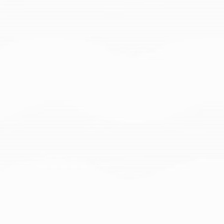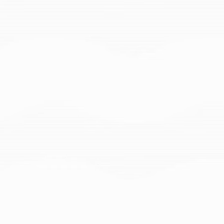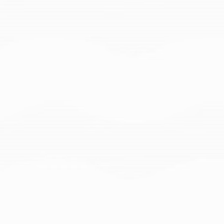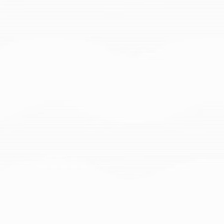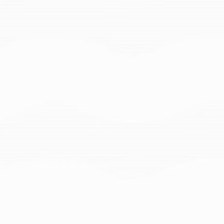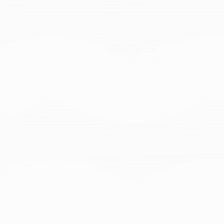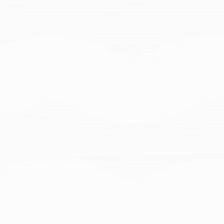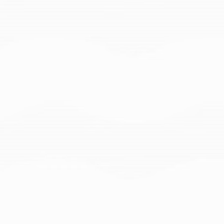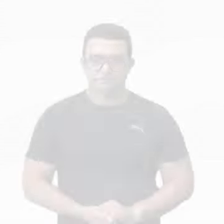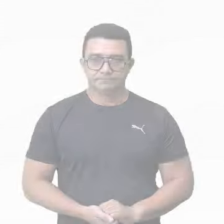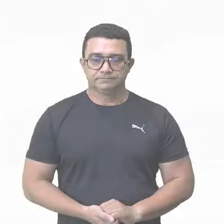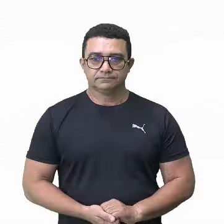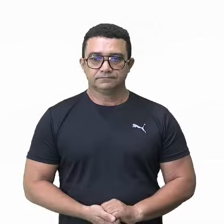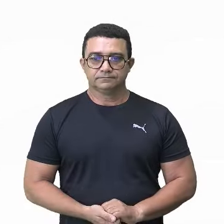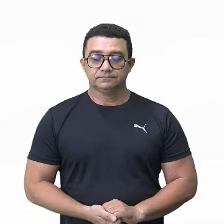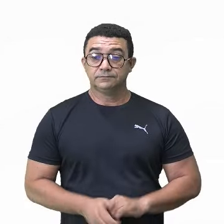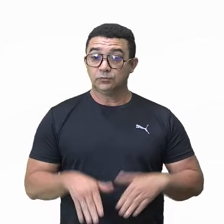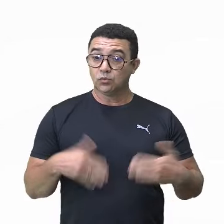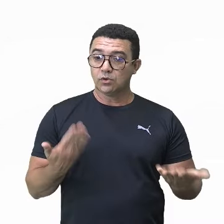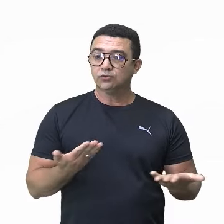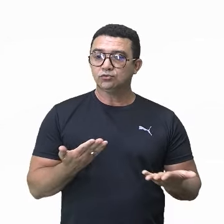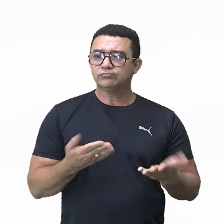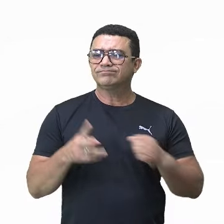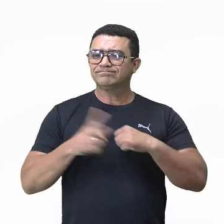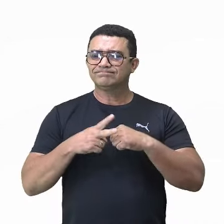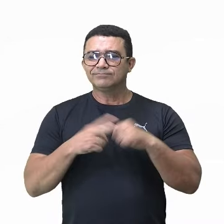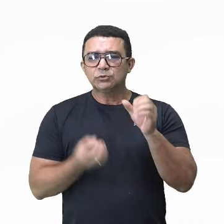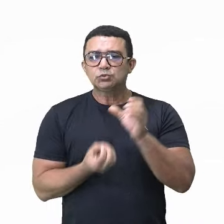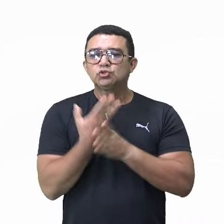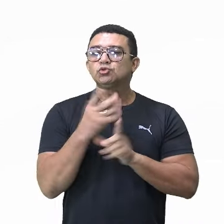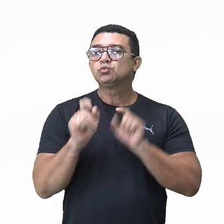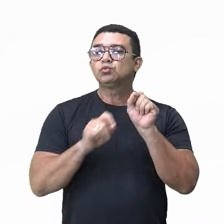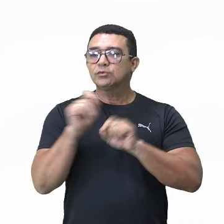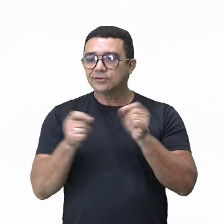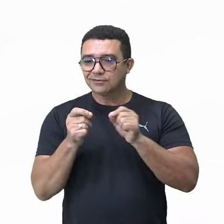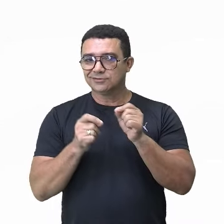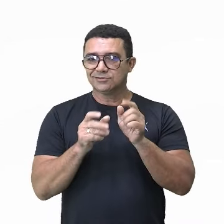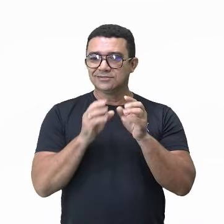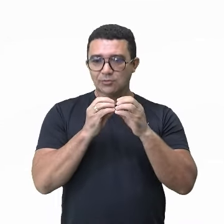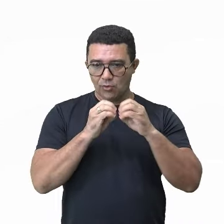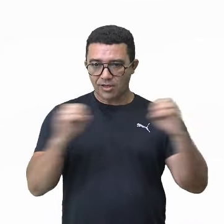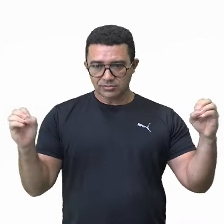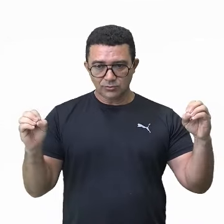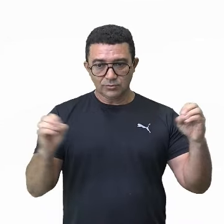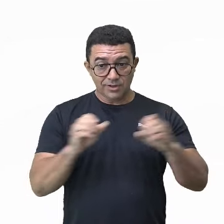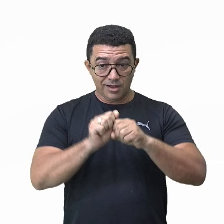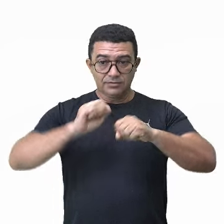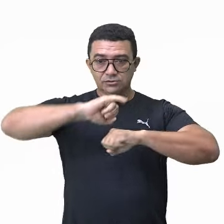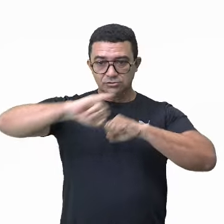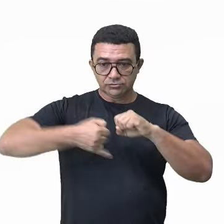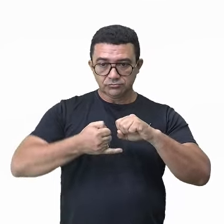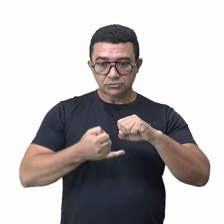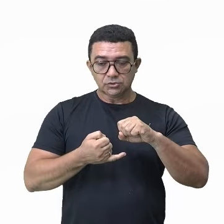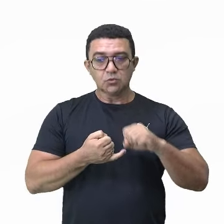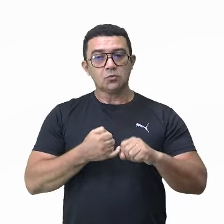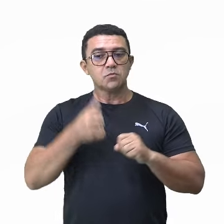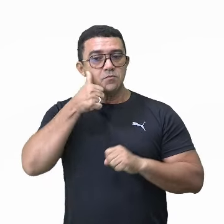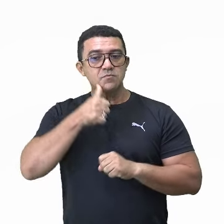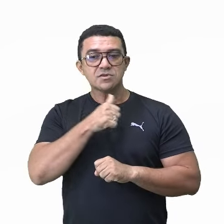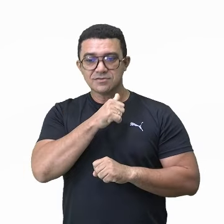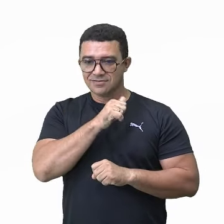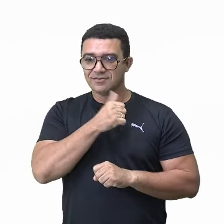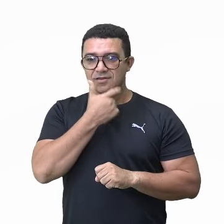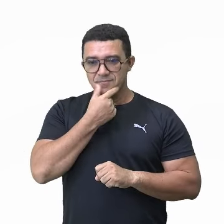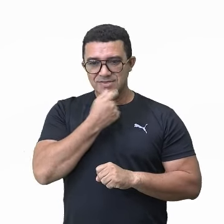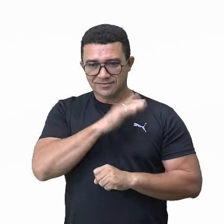na oração adjetiva como é que vai ficar Olha aí o menino de que gosto mora no Rio de Janeiro perceba